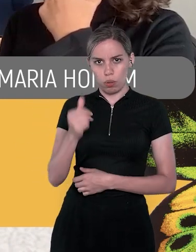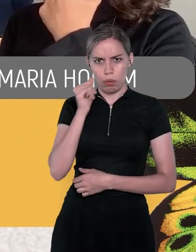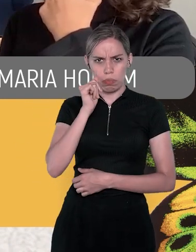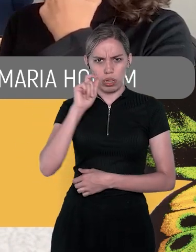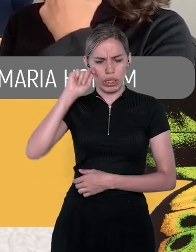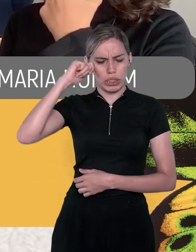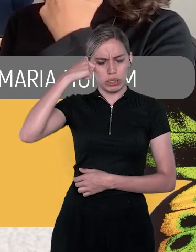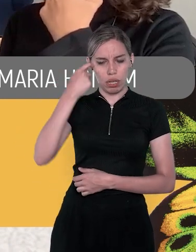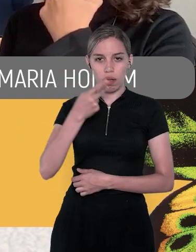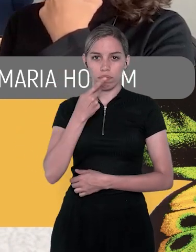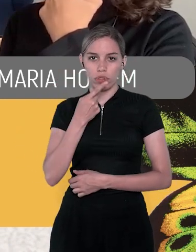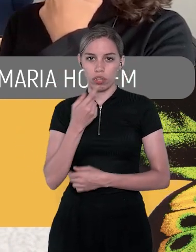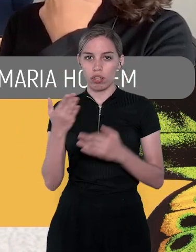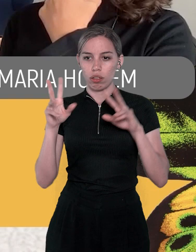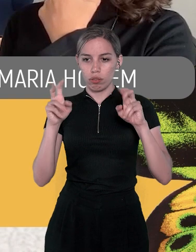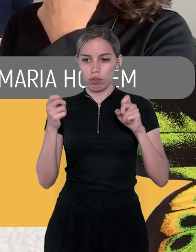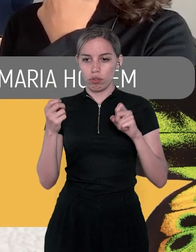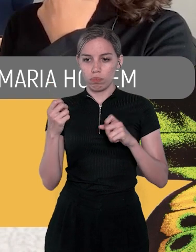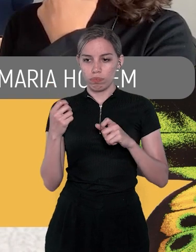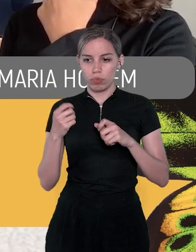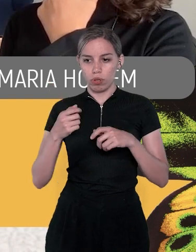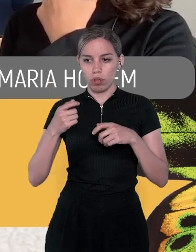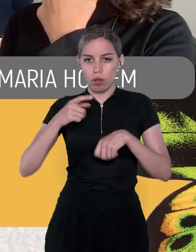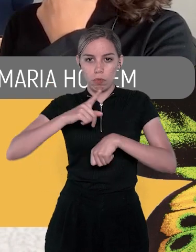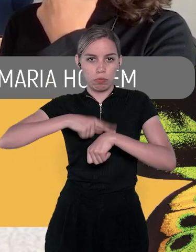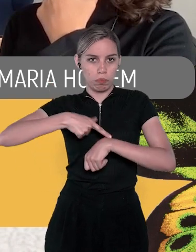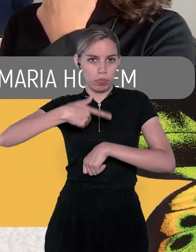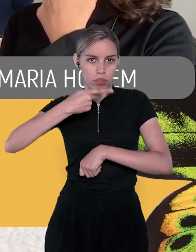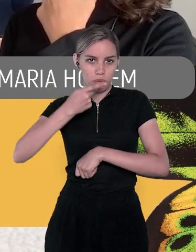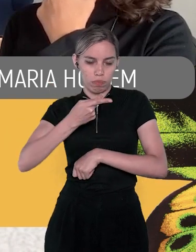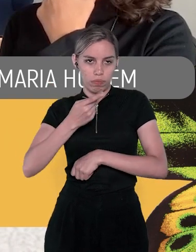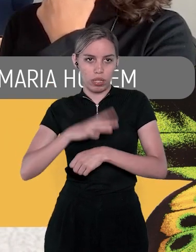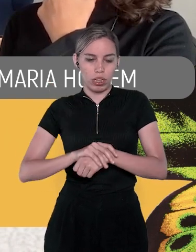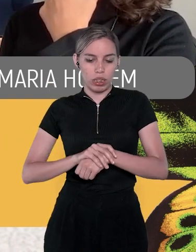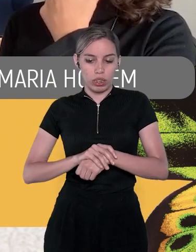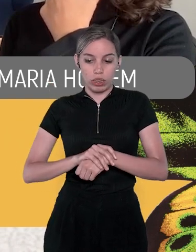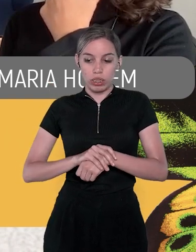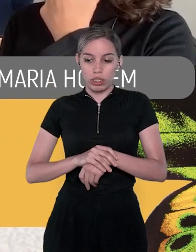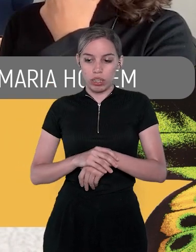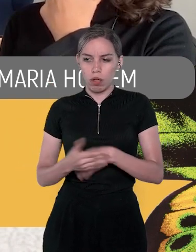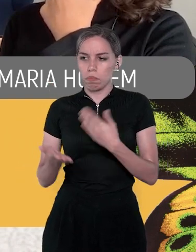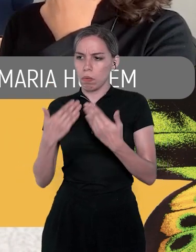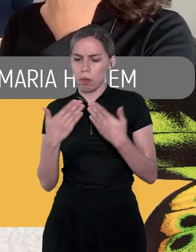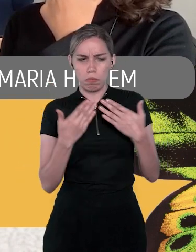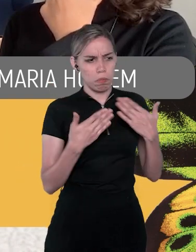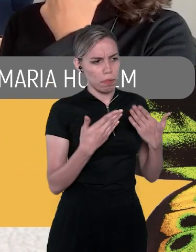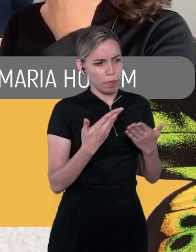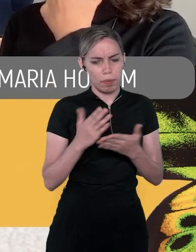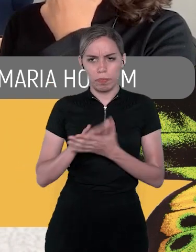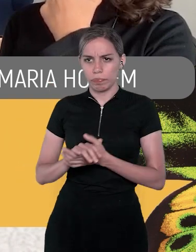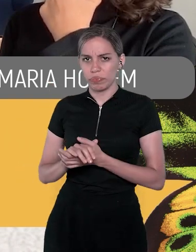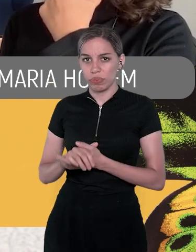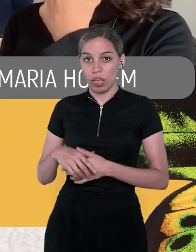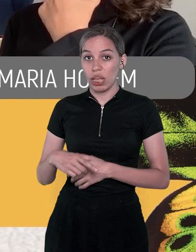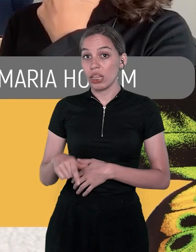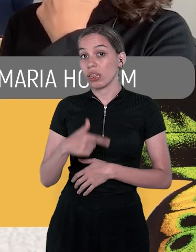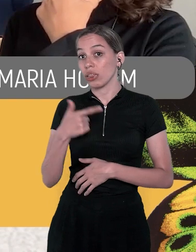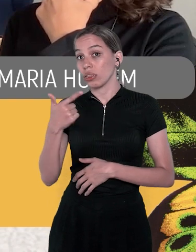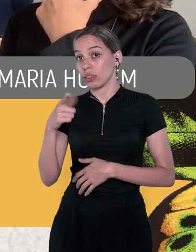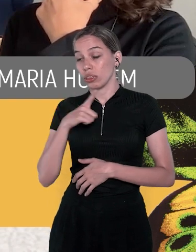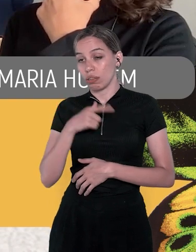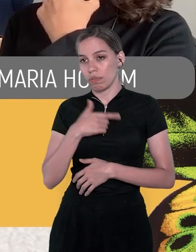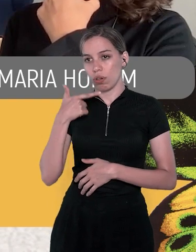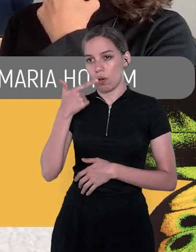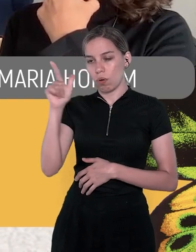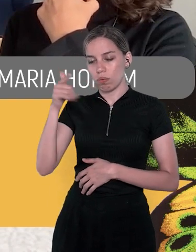de forma muito forte o lugar de fala. E aí, numa mesa de escritores brancos, estava todo mundo meio indignado, né,